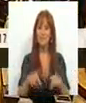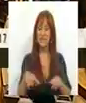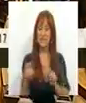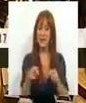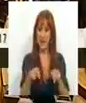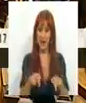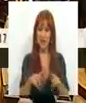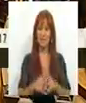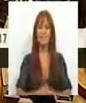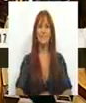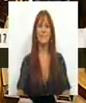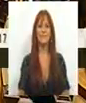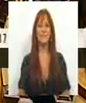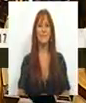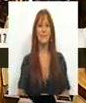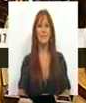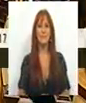este debate.